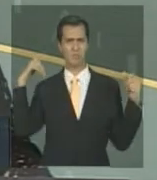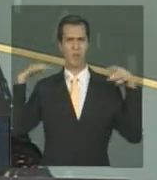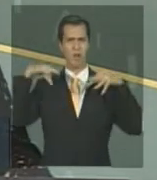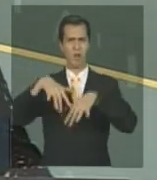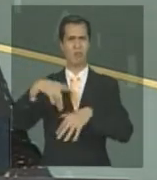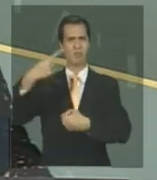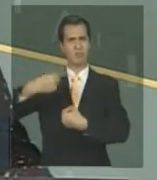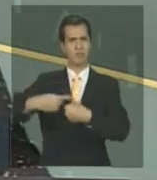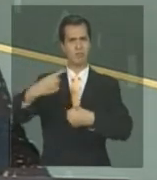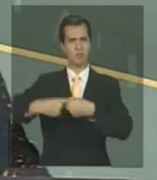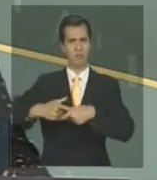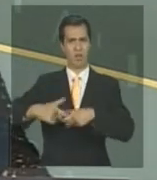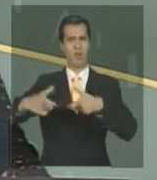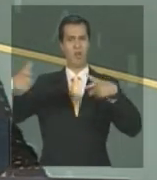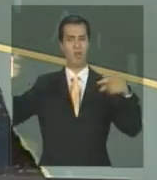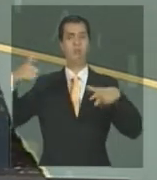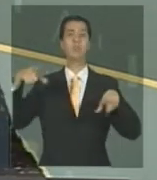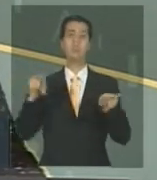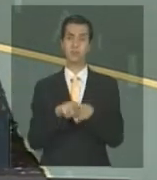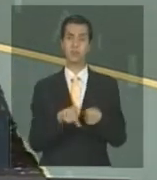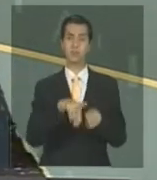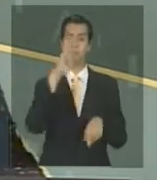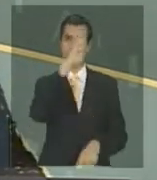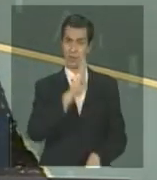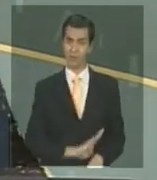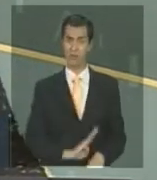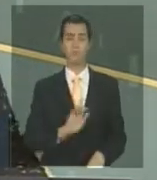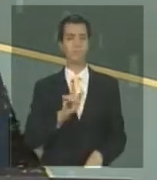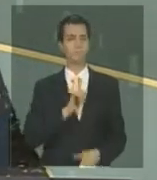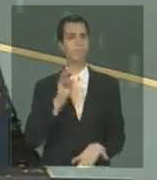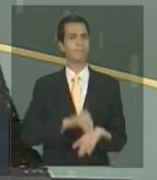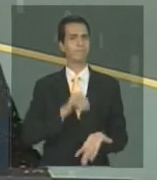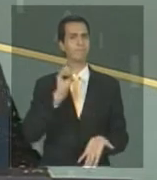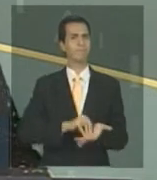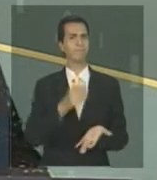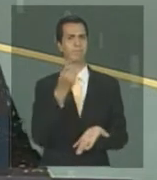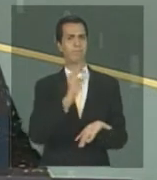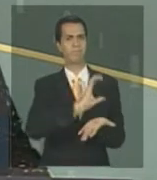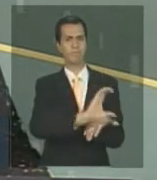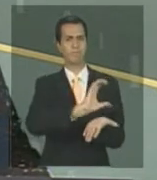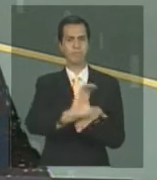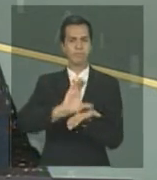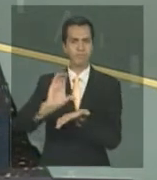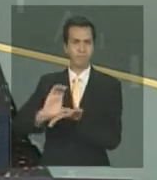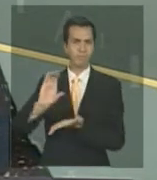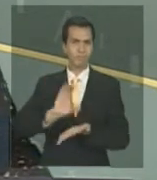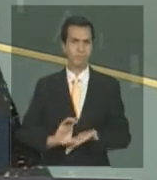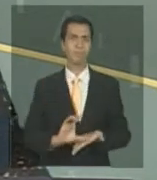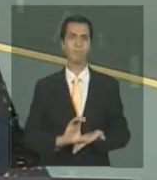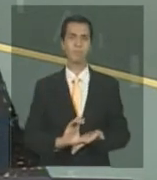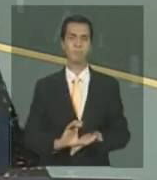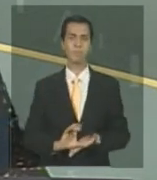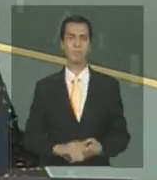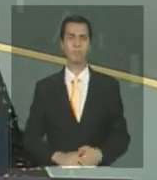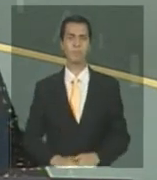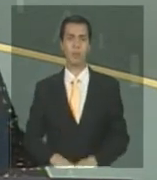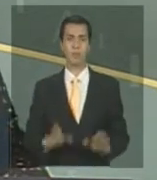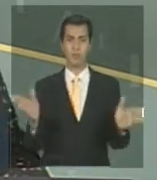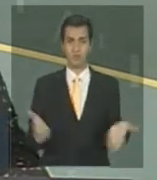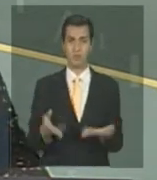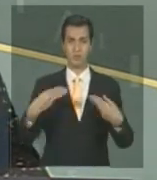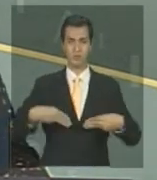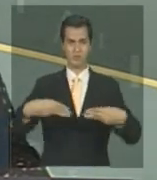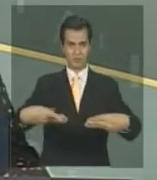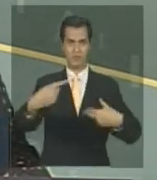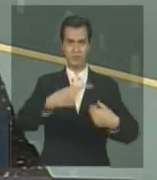país que enfrenta carências históricas de investimento nessas áreas. A atuação do Ministério